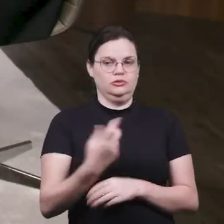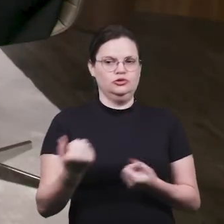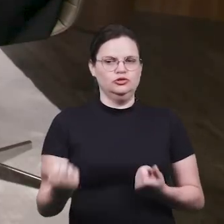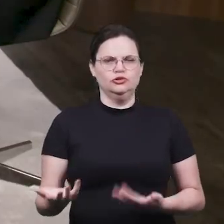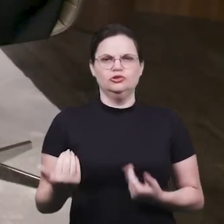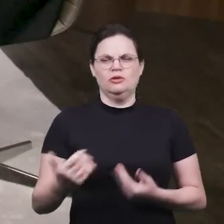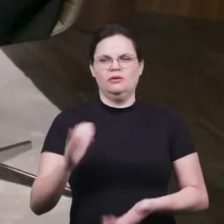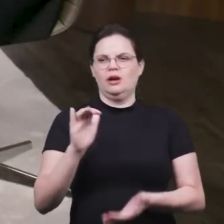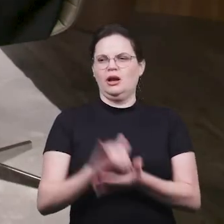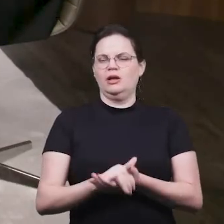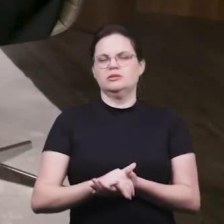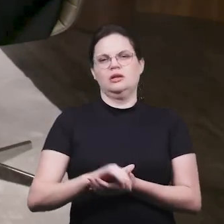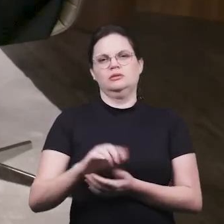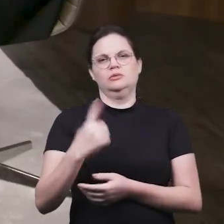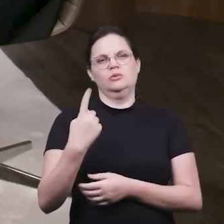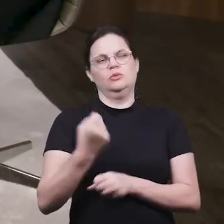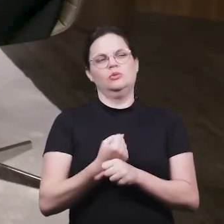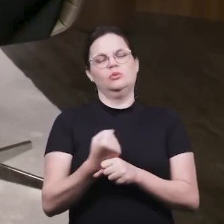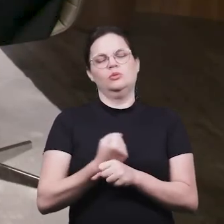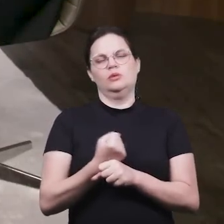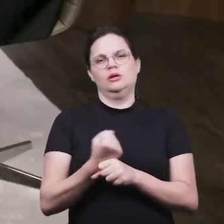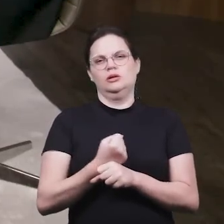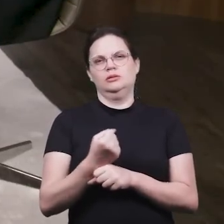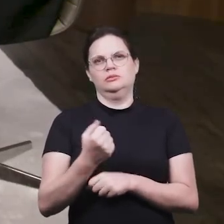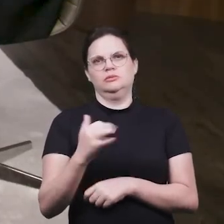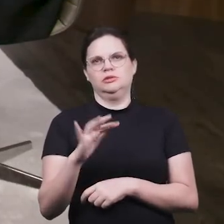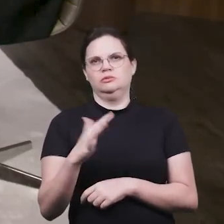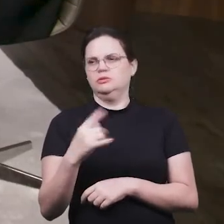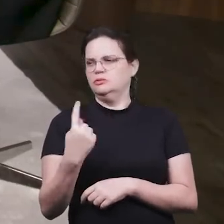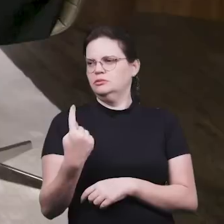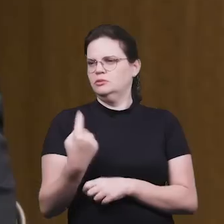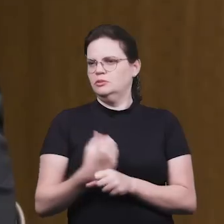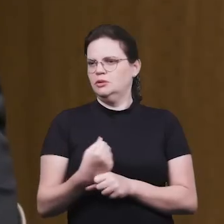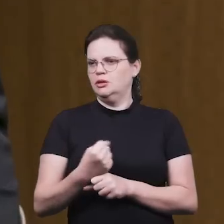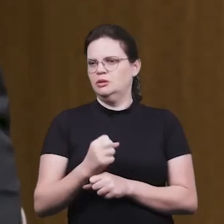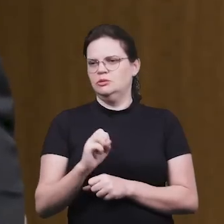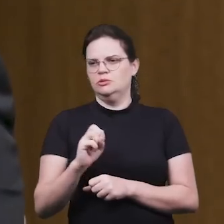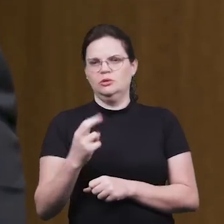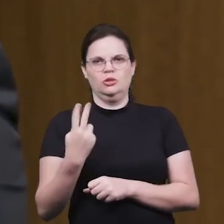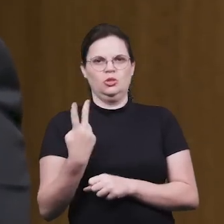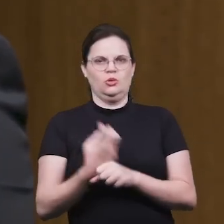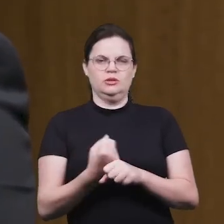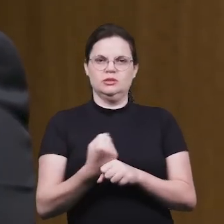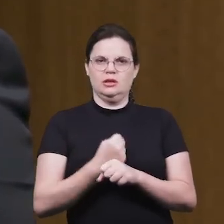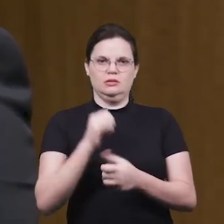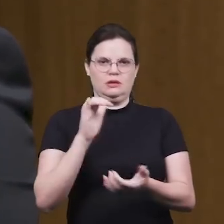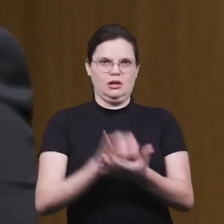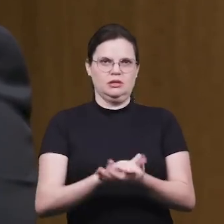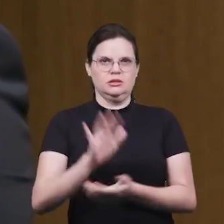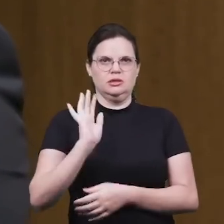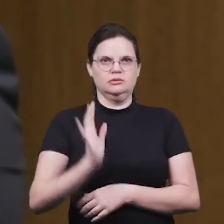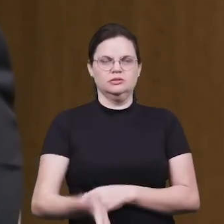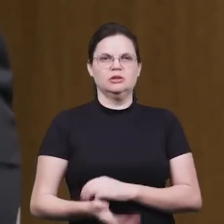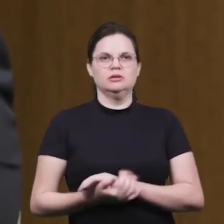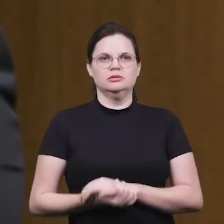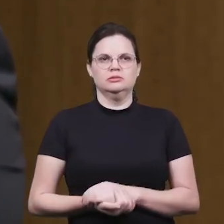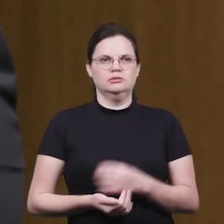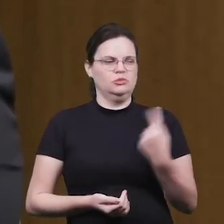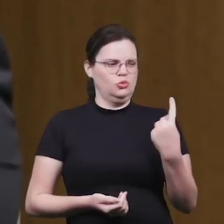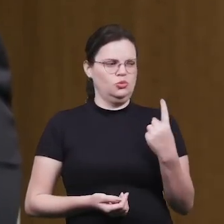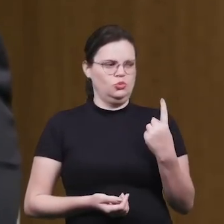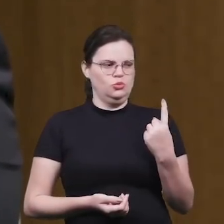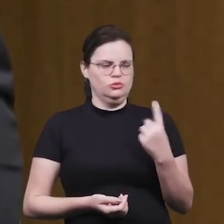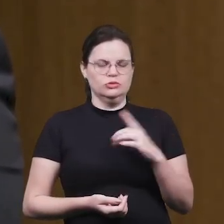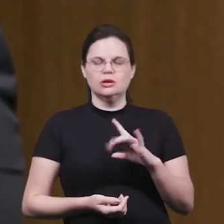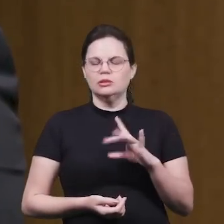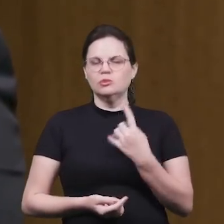jovem casal, recém-casados. Eu acho que a gente tinha 1 ou 2 anos de casado, no máximo. Um ano E